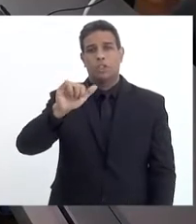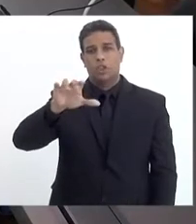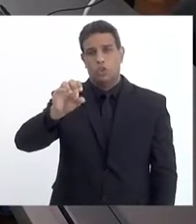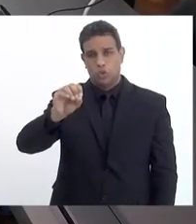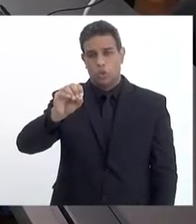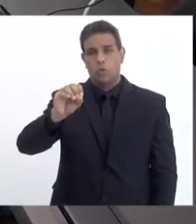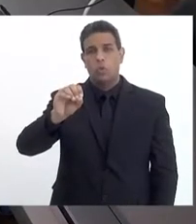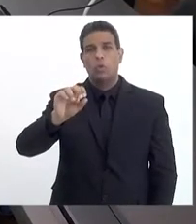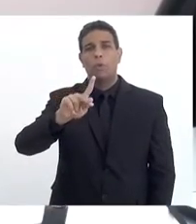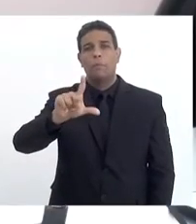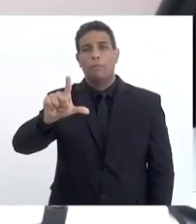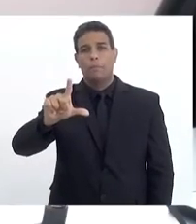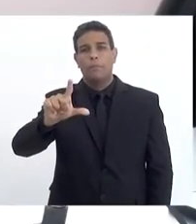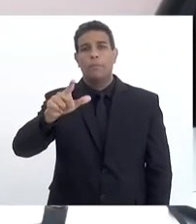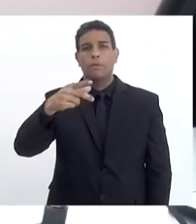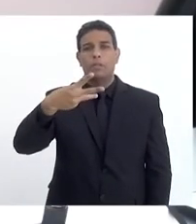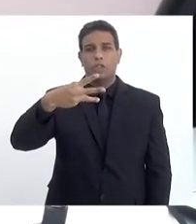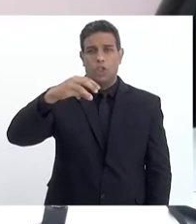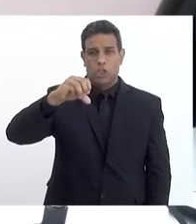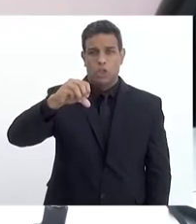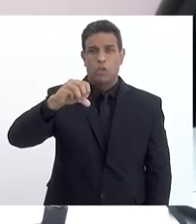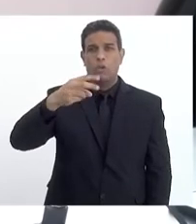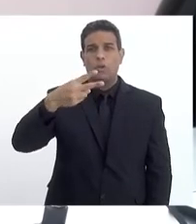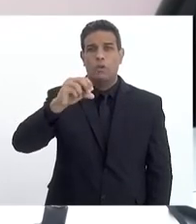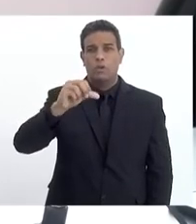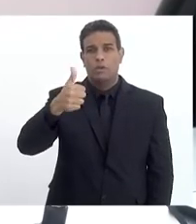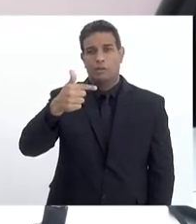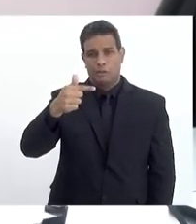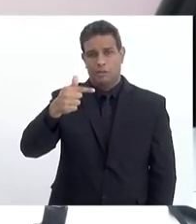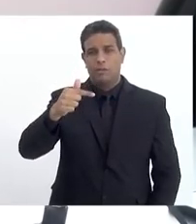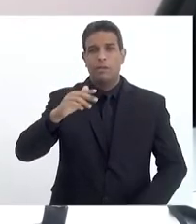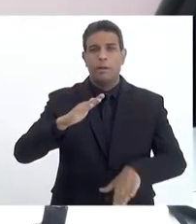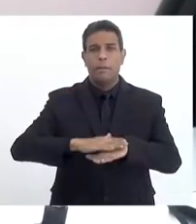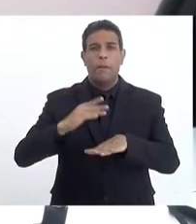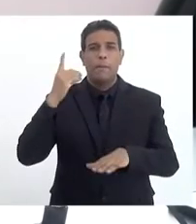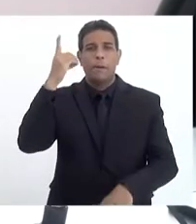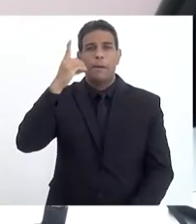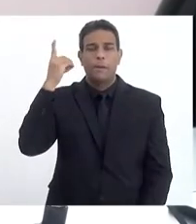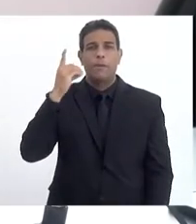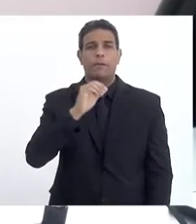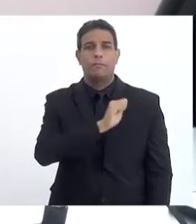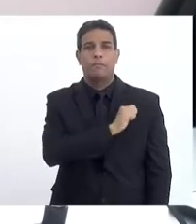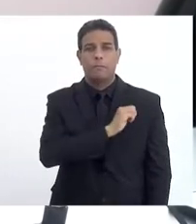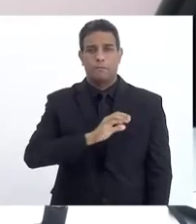pauta. Projeto de lei 3869/2021. Autoria deputado André Samuel Malafaia.